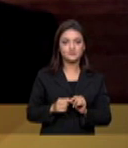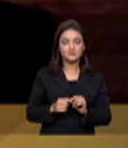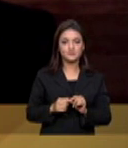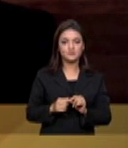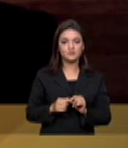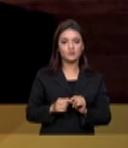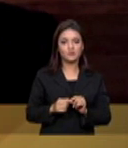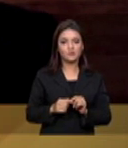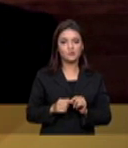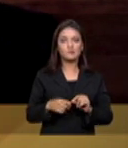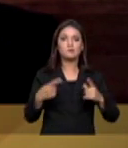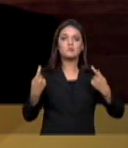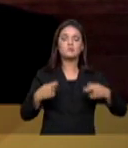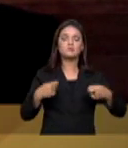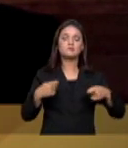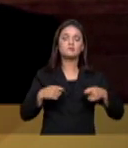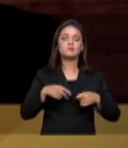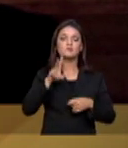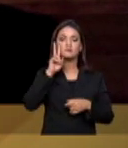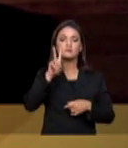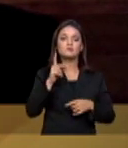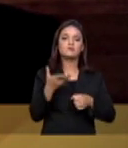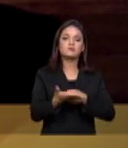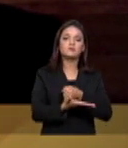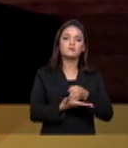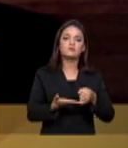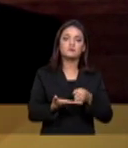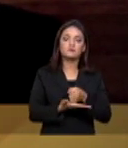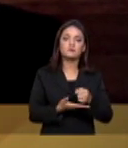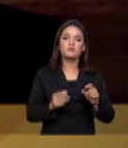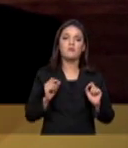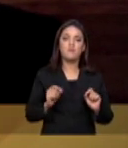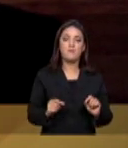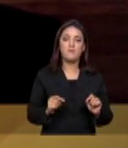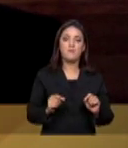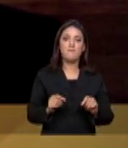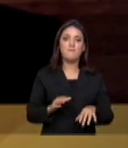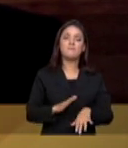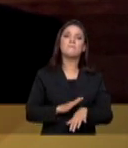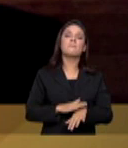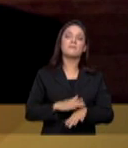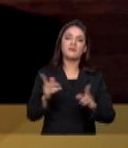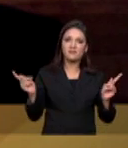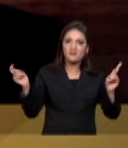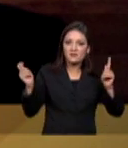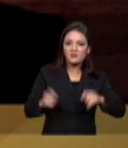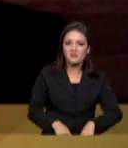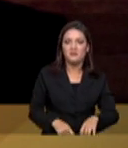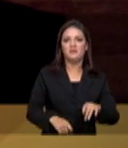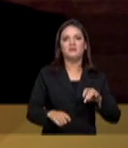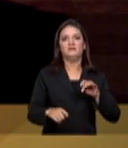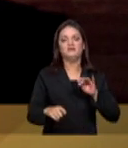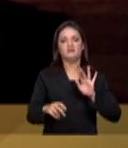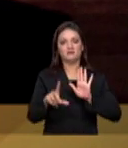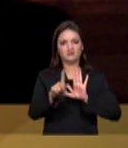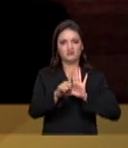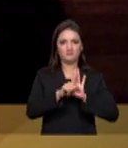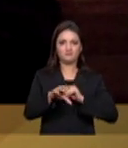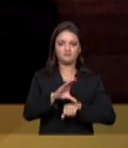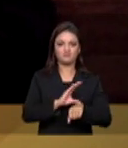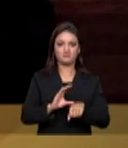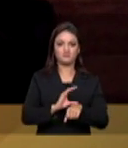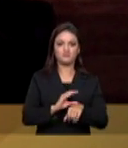enfeitar deve levar em consideração o princípio da máxima eficácia das normas constitucionais inclusive